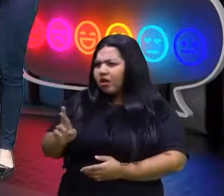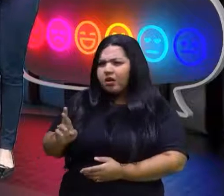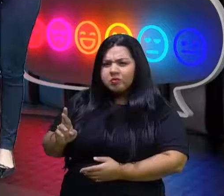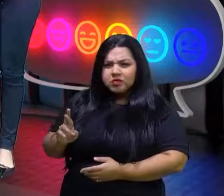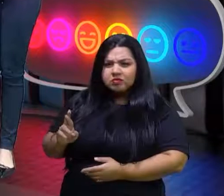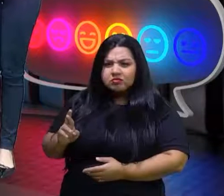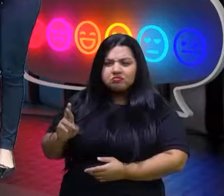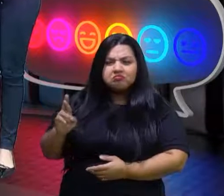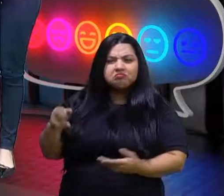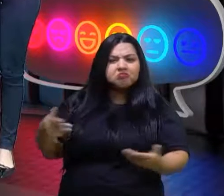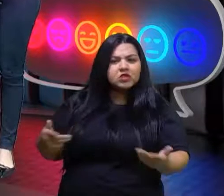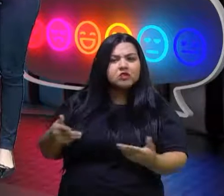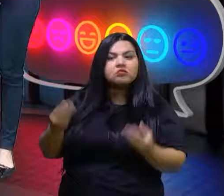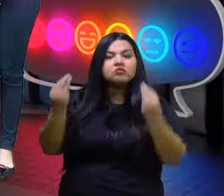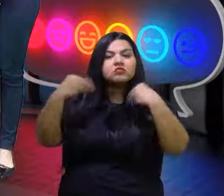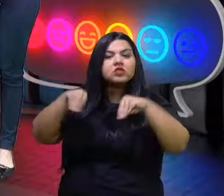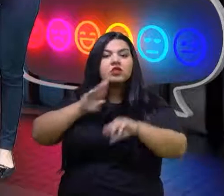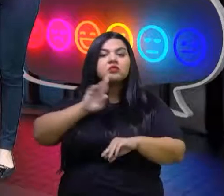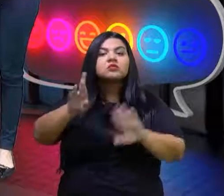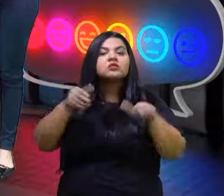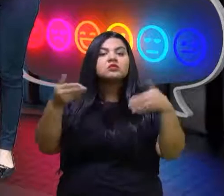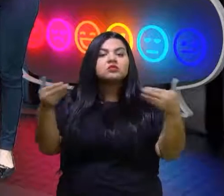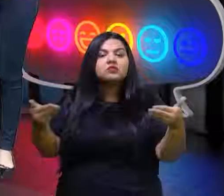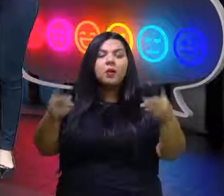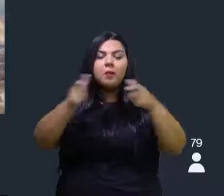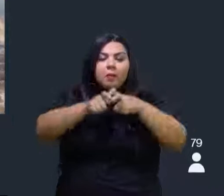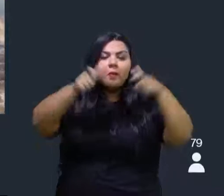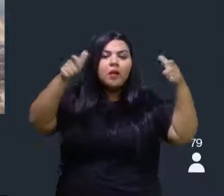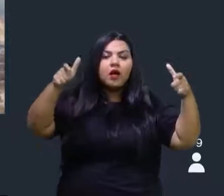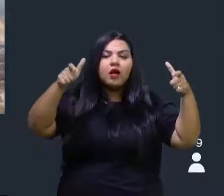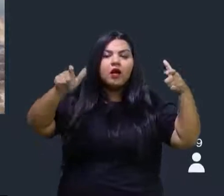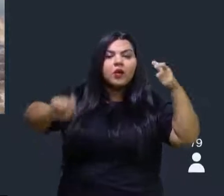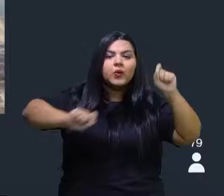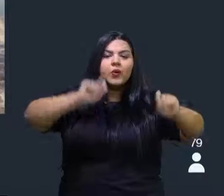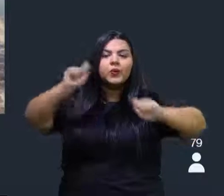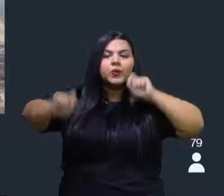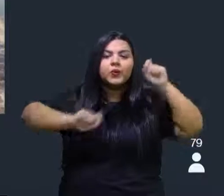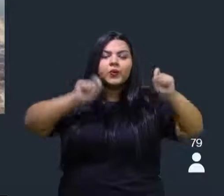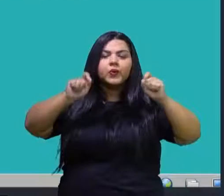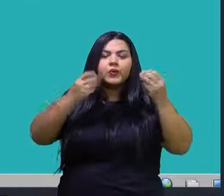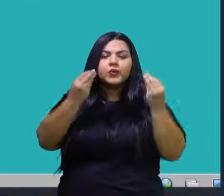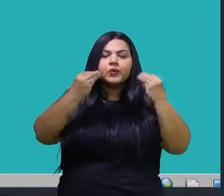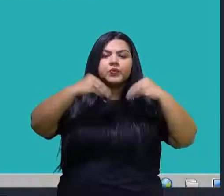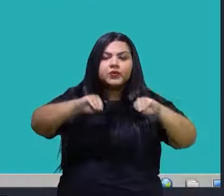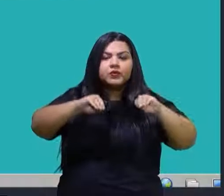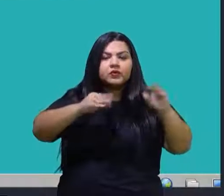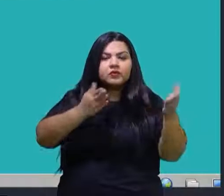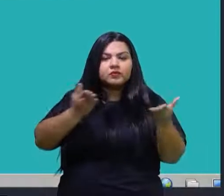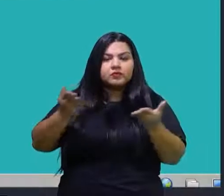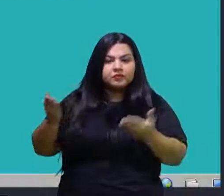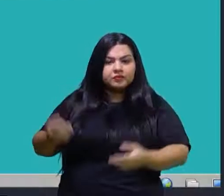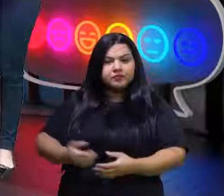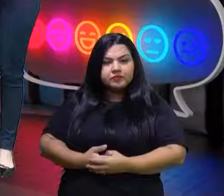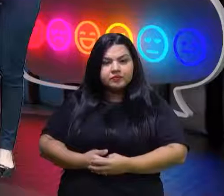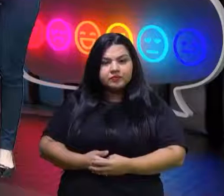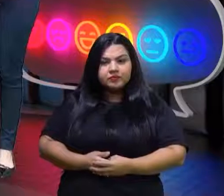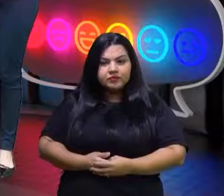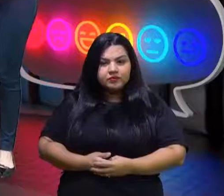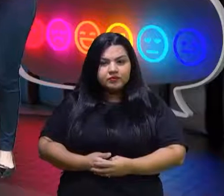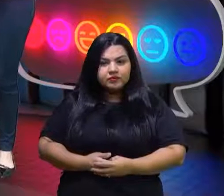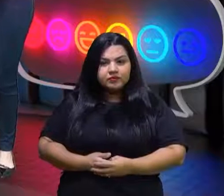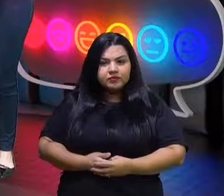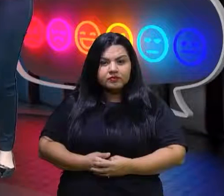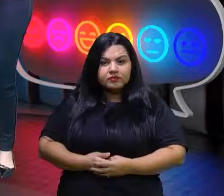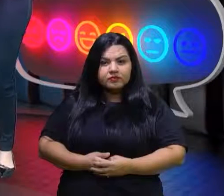para a gente continuar, olha só, vamos colocar aí na tela. A maioria de vocês colocou como alternativa correta, vamos